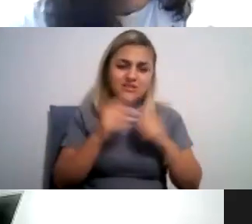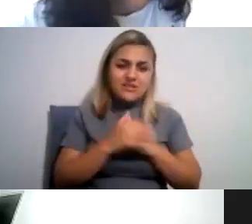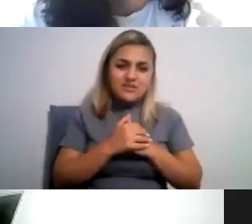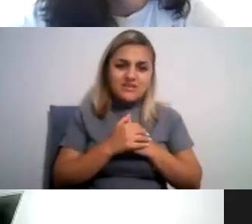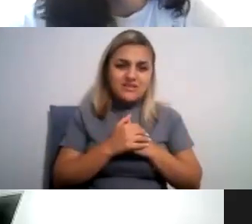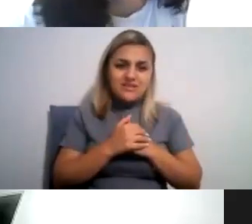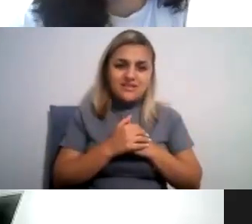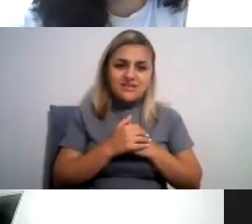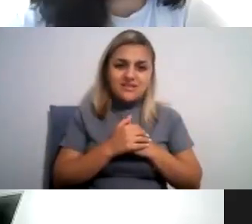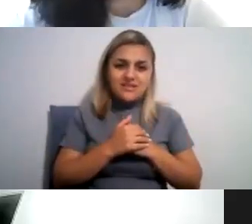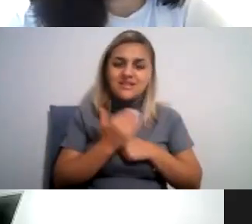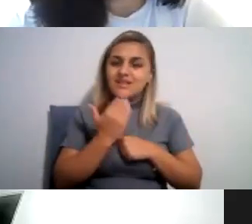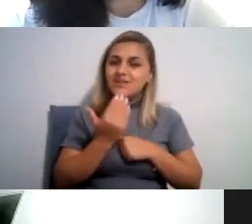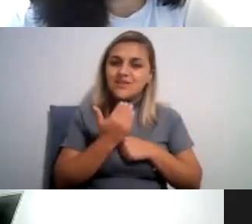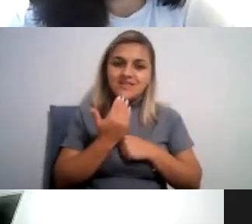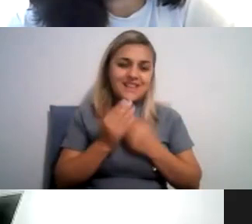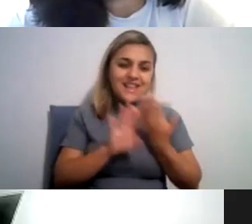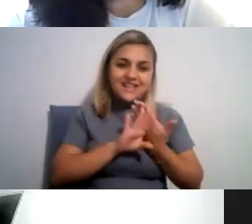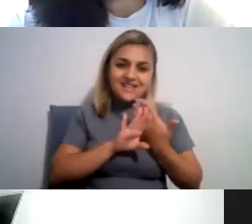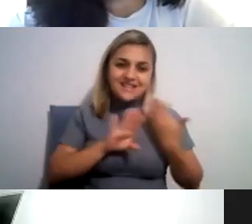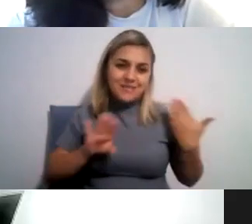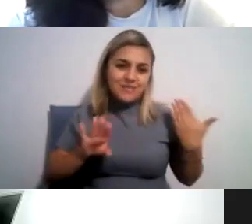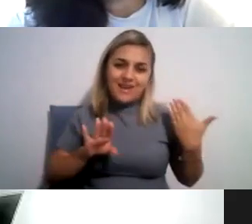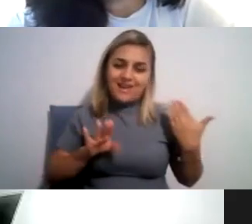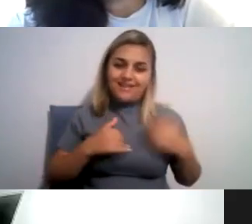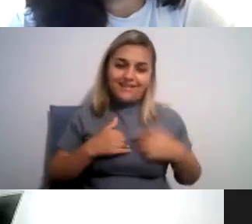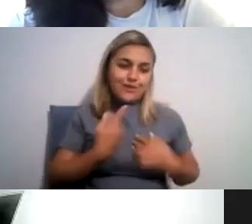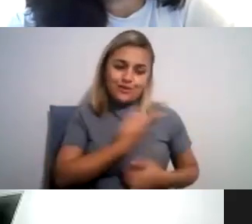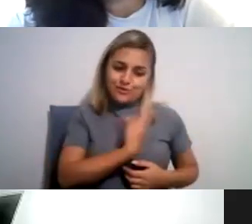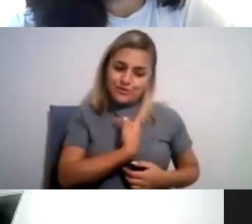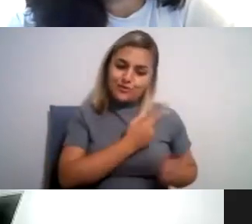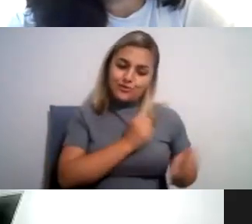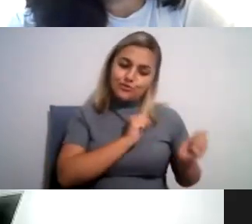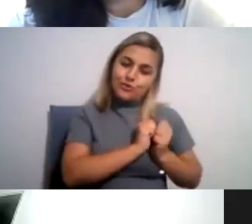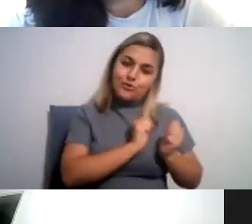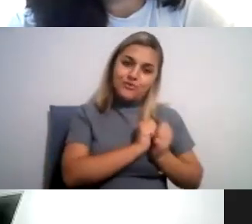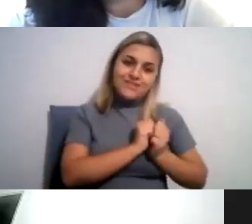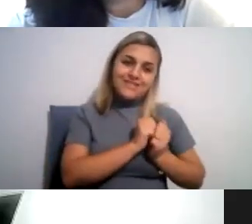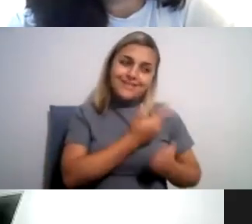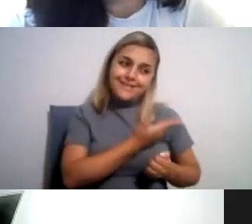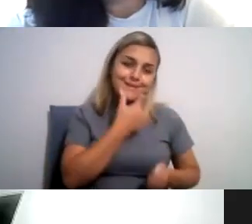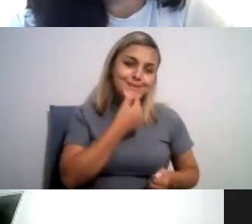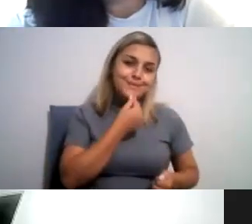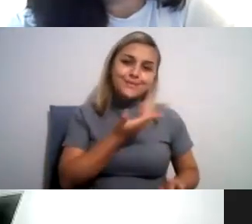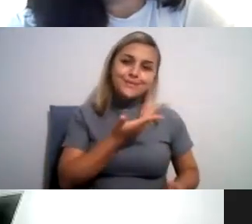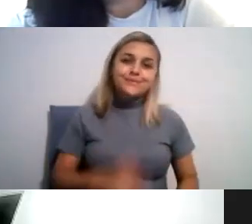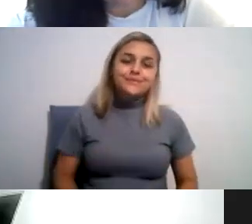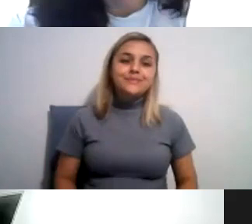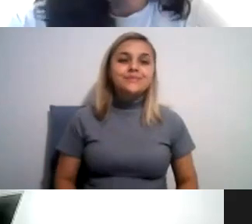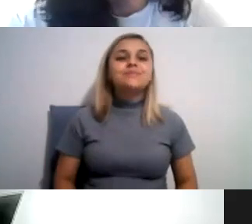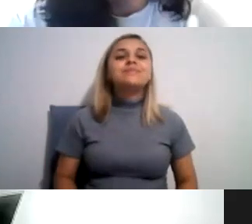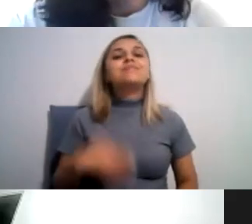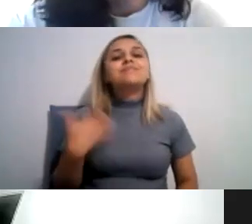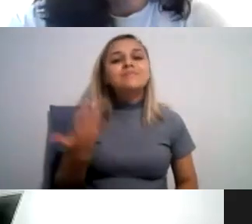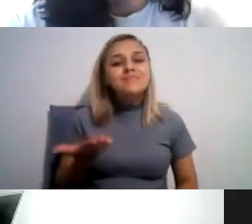separar, né? A gente só vive junto, esse moleque aqui. Põe a sua mão aí, ó. Deixa ela falar. Então, é isso. Ó, eu sou agradecida,